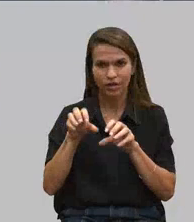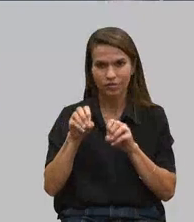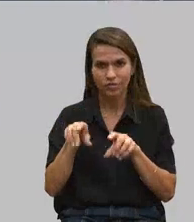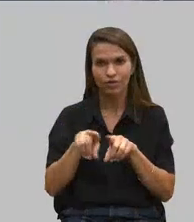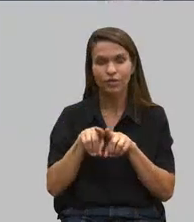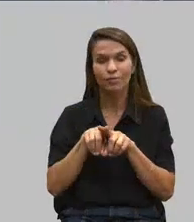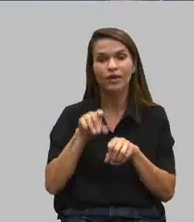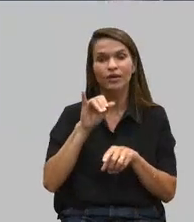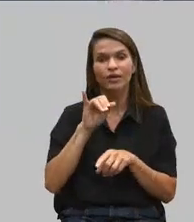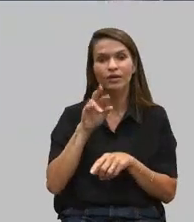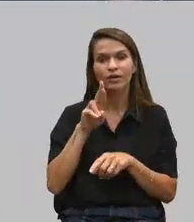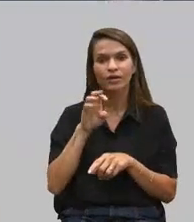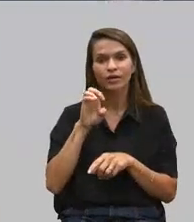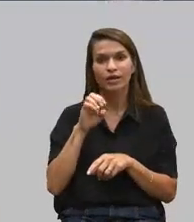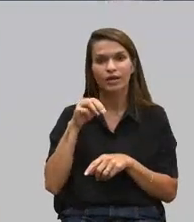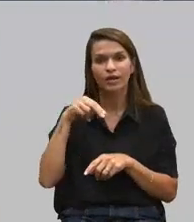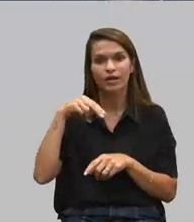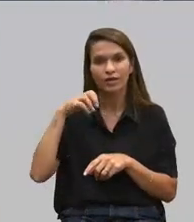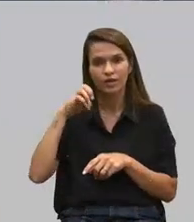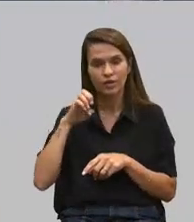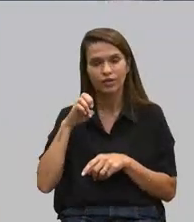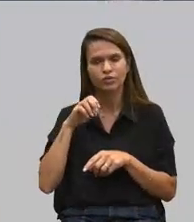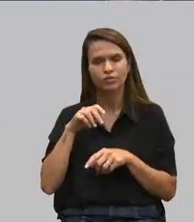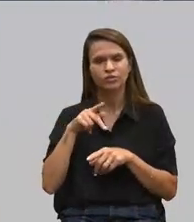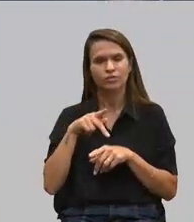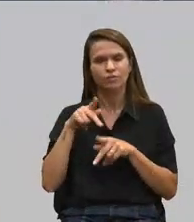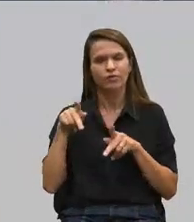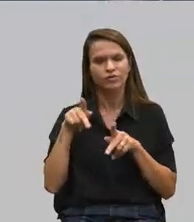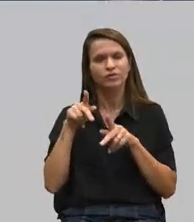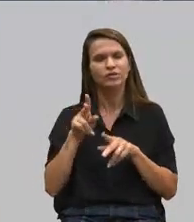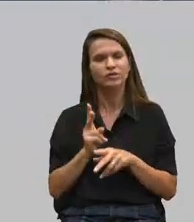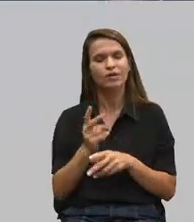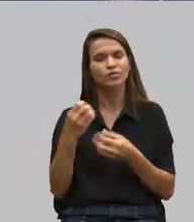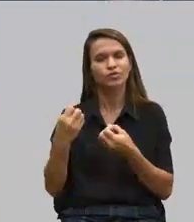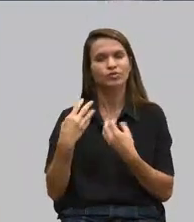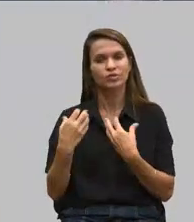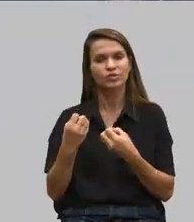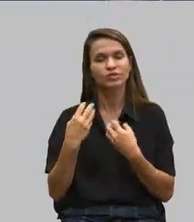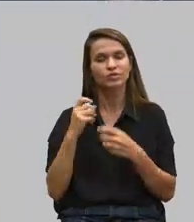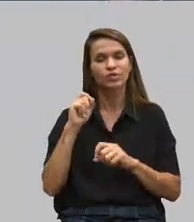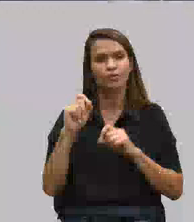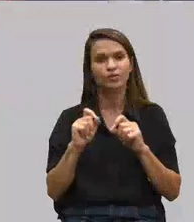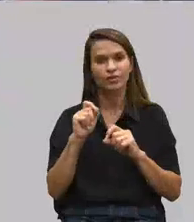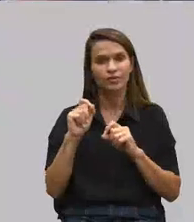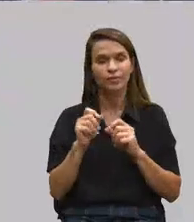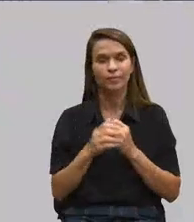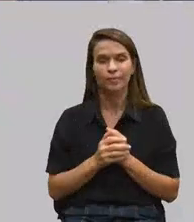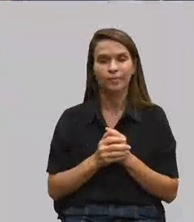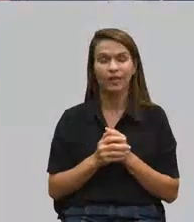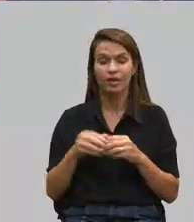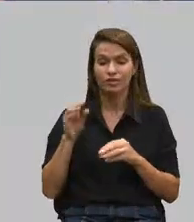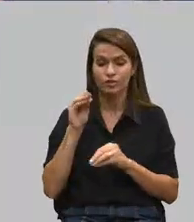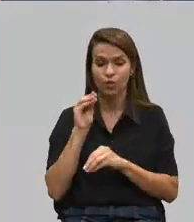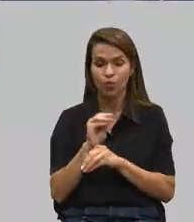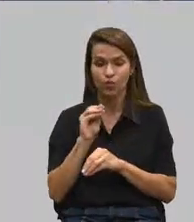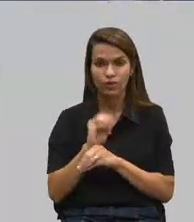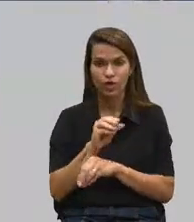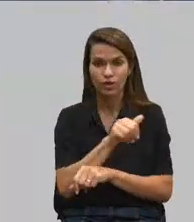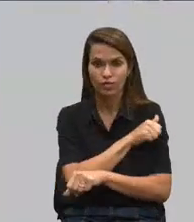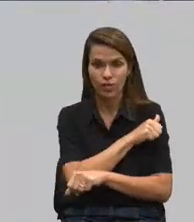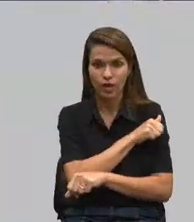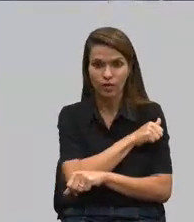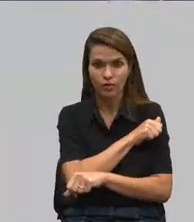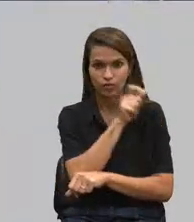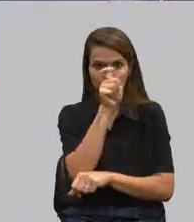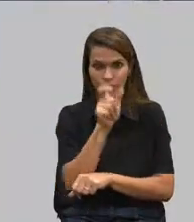Nossa mestra sempre nos ensinou que esse cuidado com o aluno